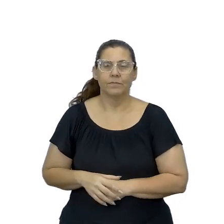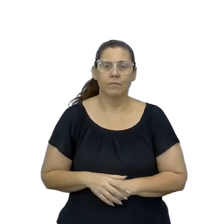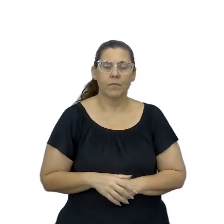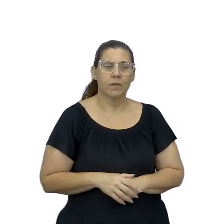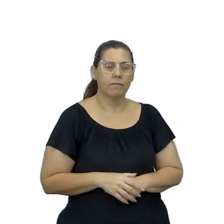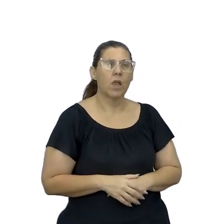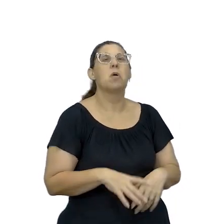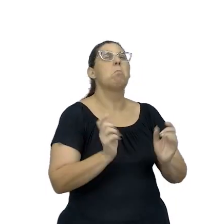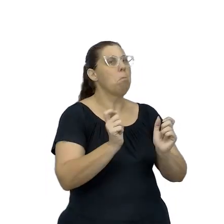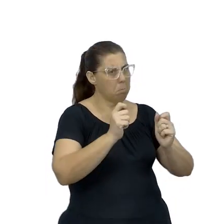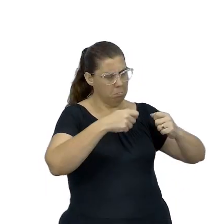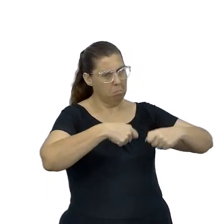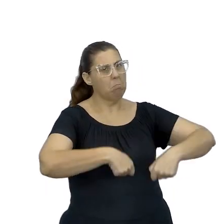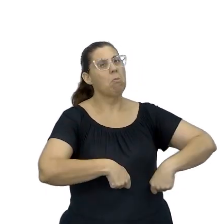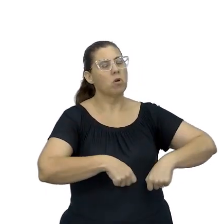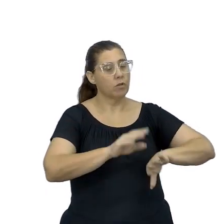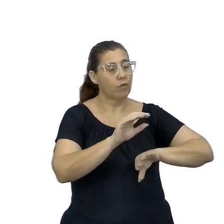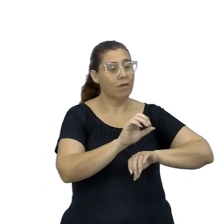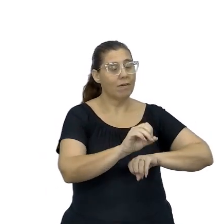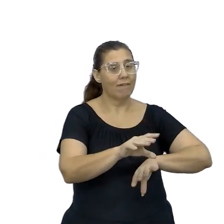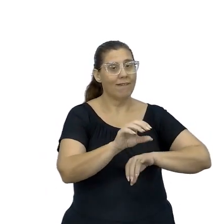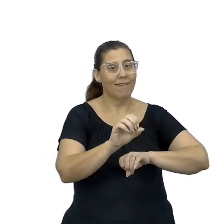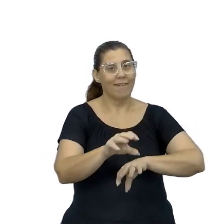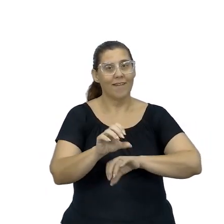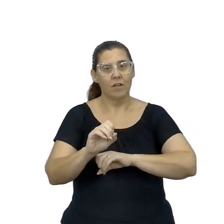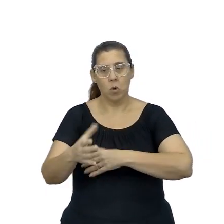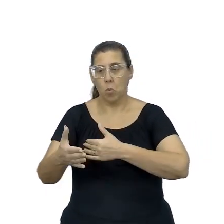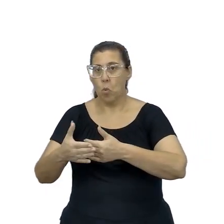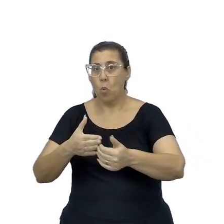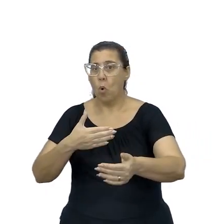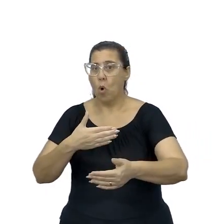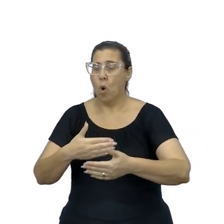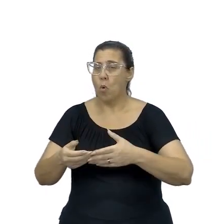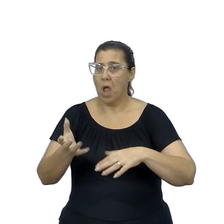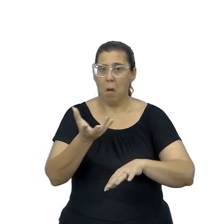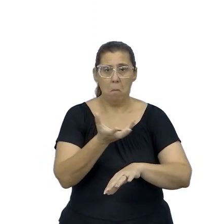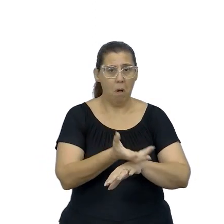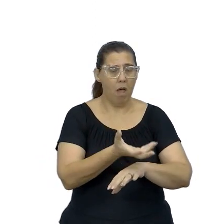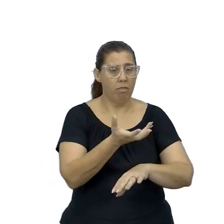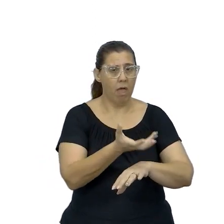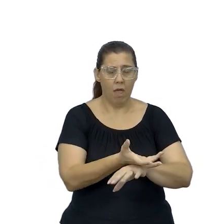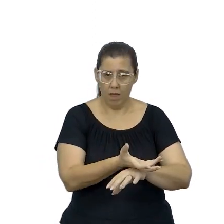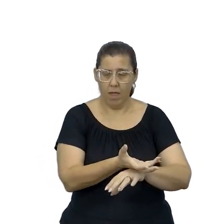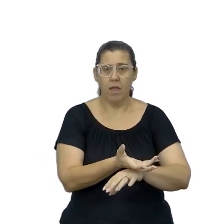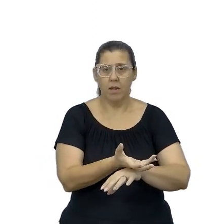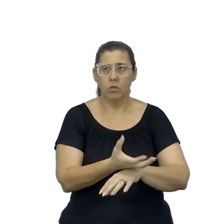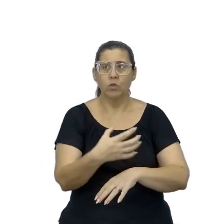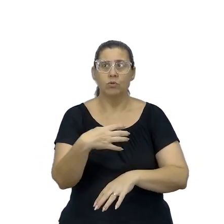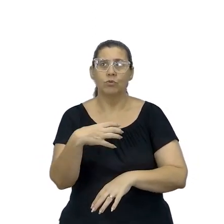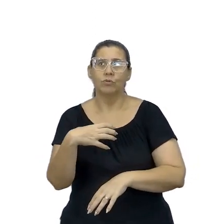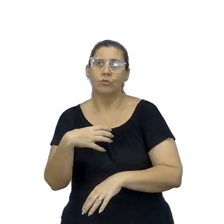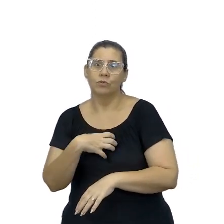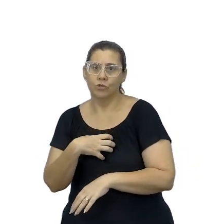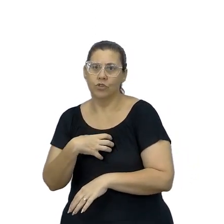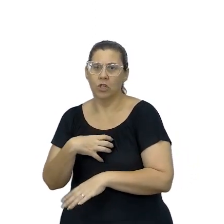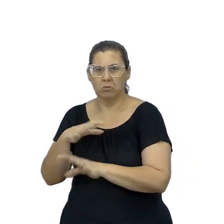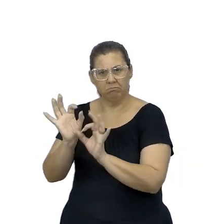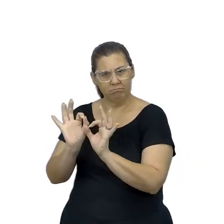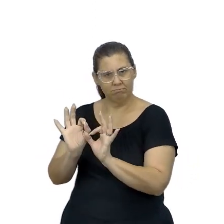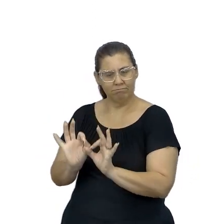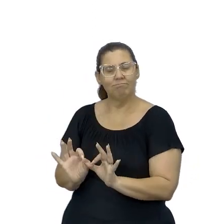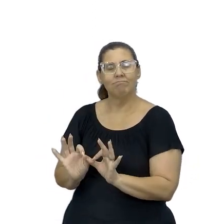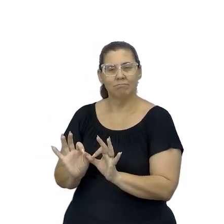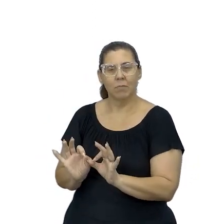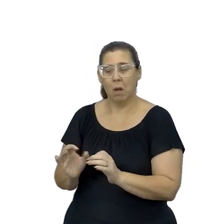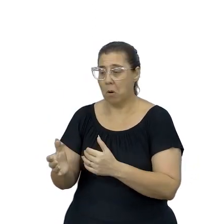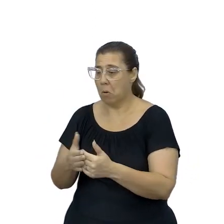seguinte, ó: é possível ensinar qualquer matéria de um modo intelectualmente honesto